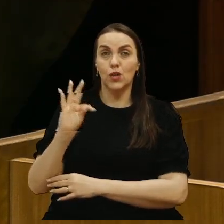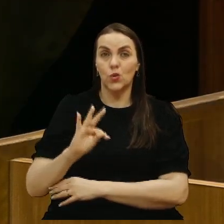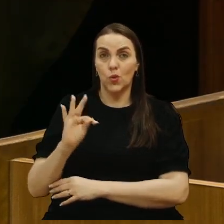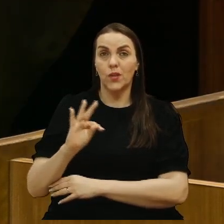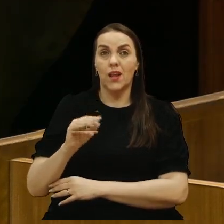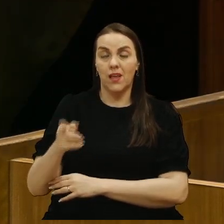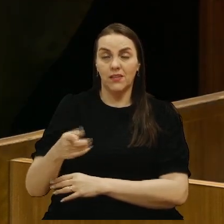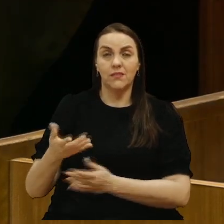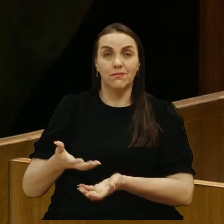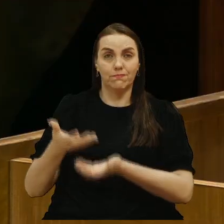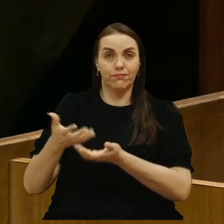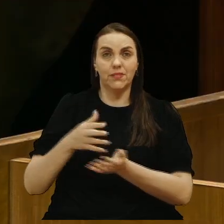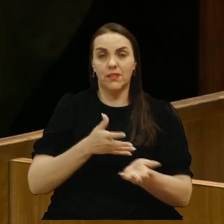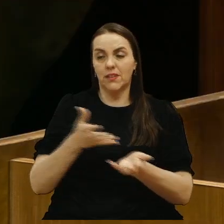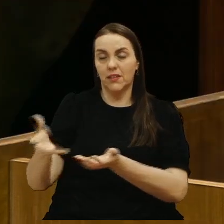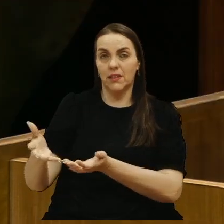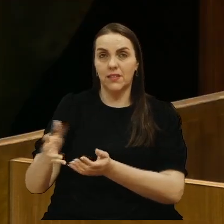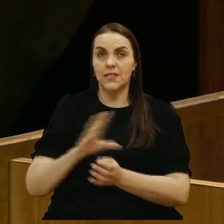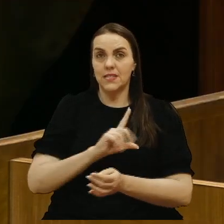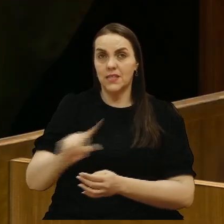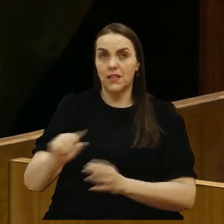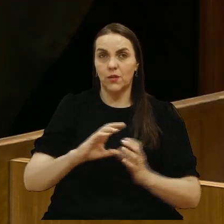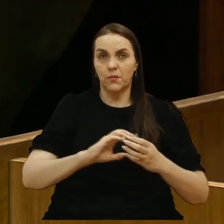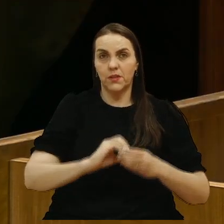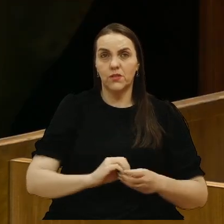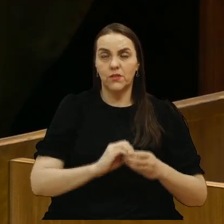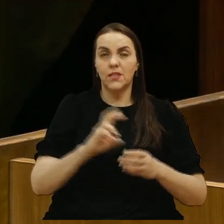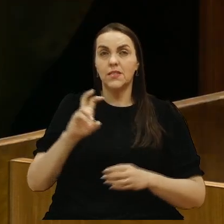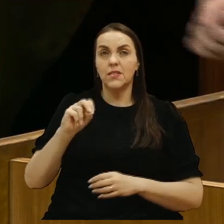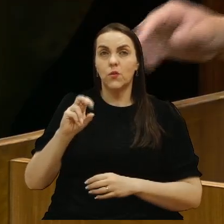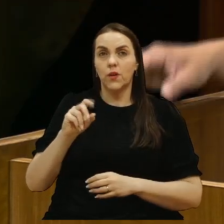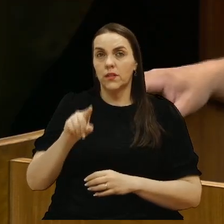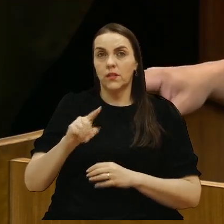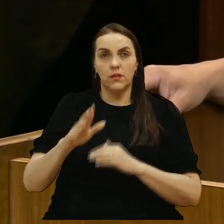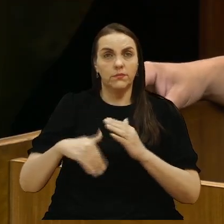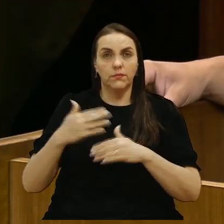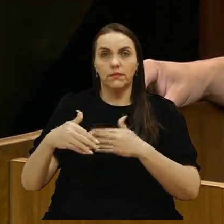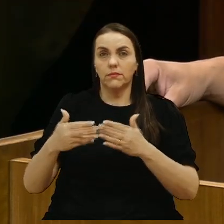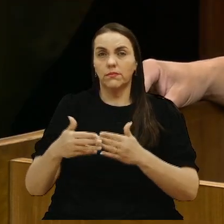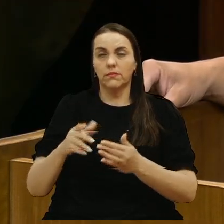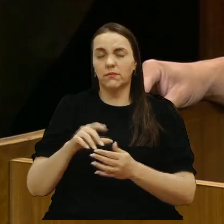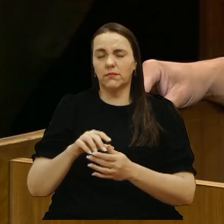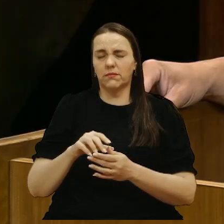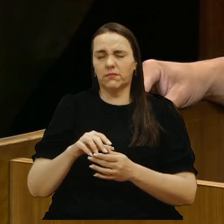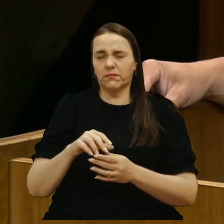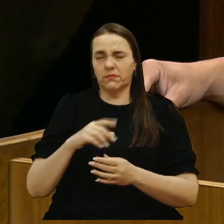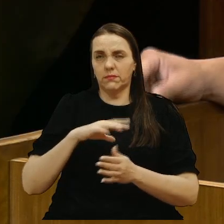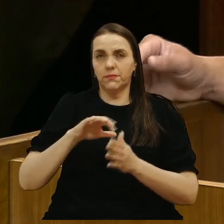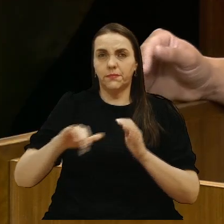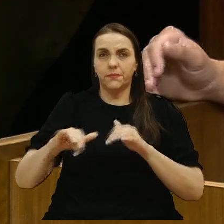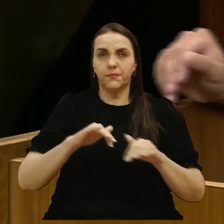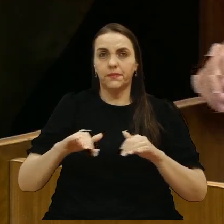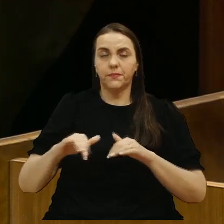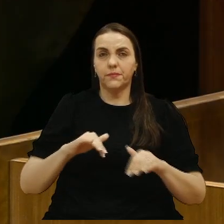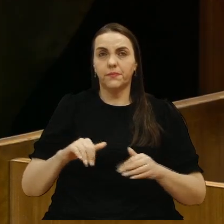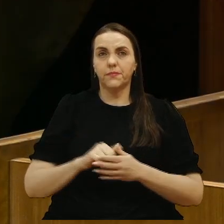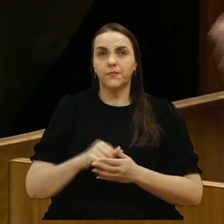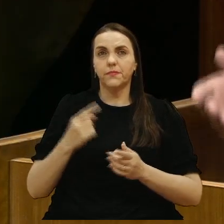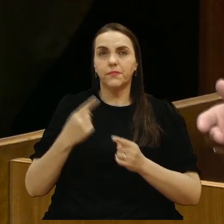sai da cooperativa, além de mais 50 toneladas que não é nem feito o processo de triagem, e não é